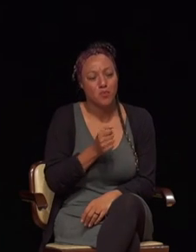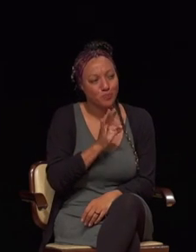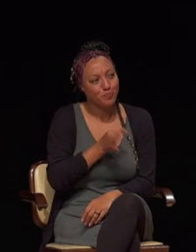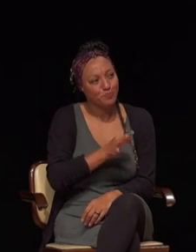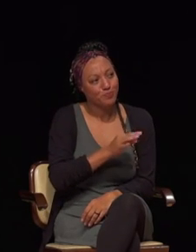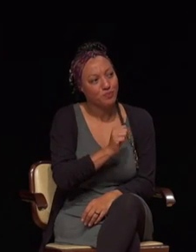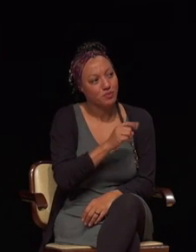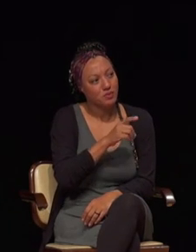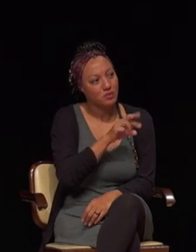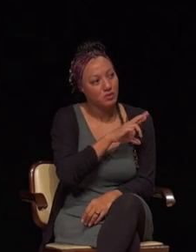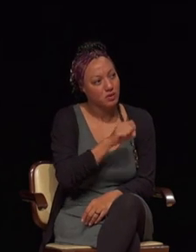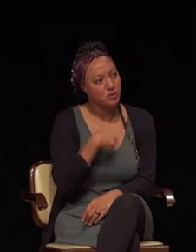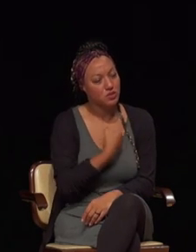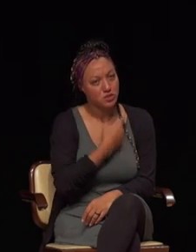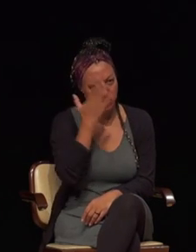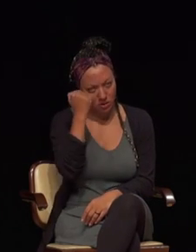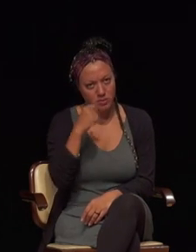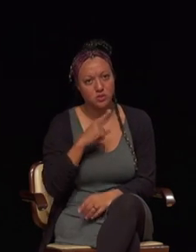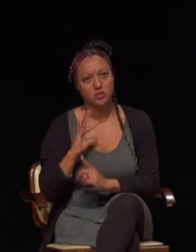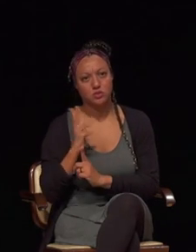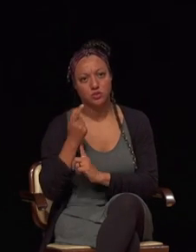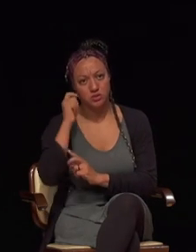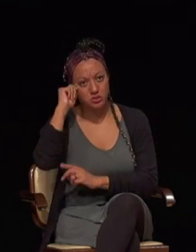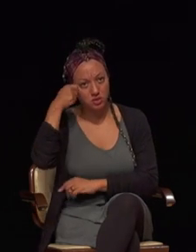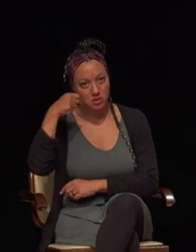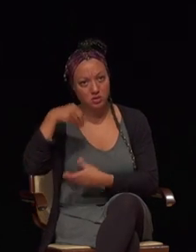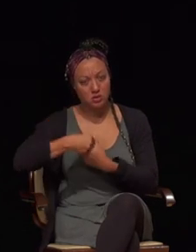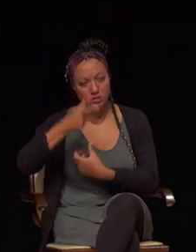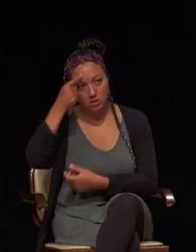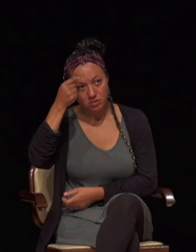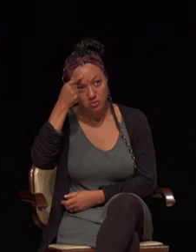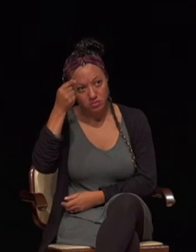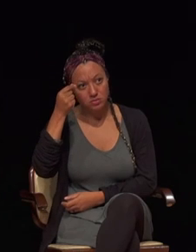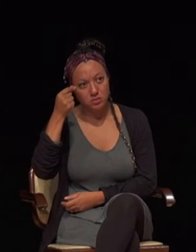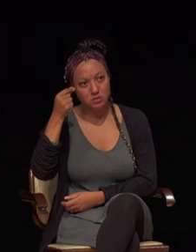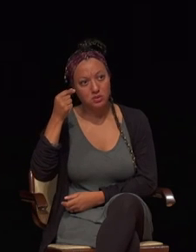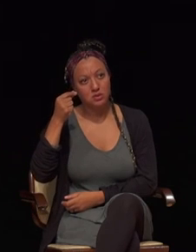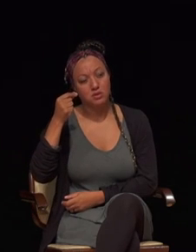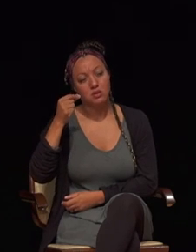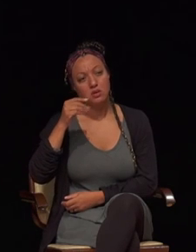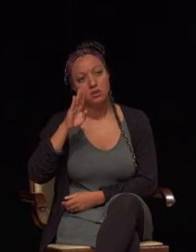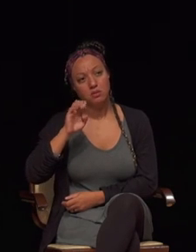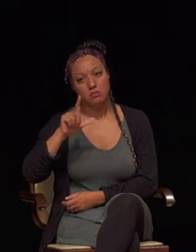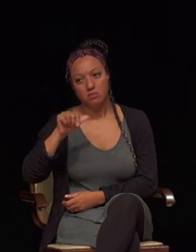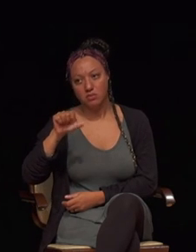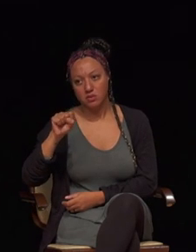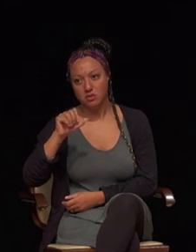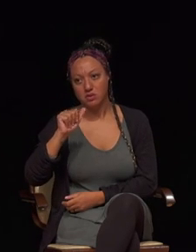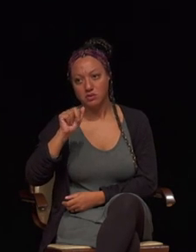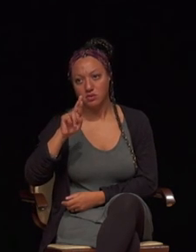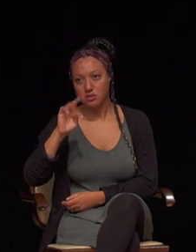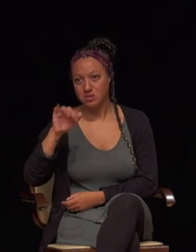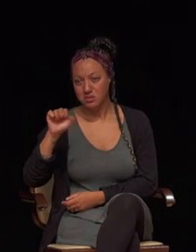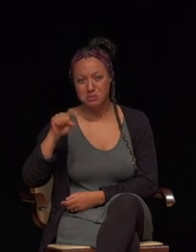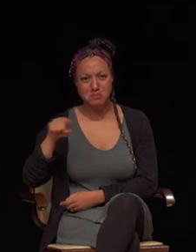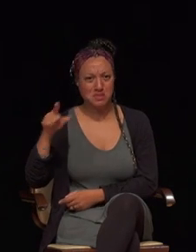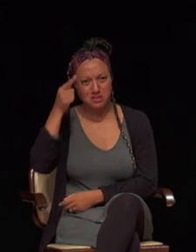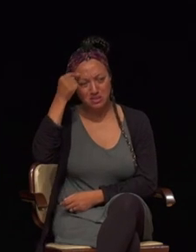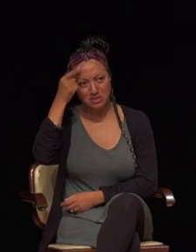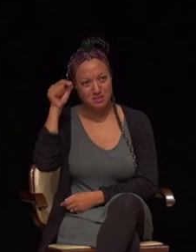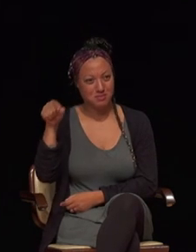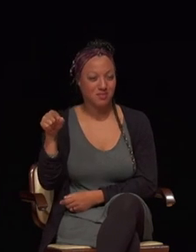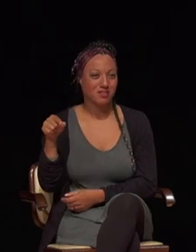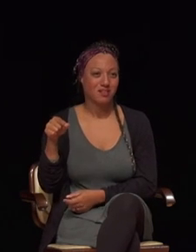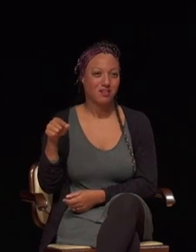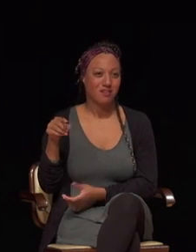nós sabemos é que tinham um artistas negros na academia eh de Belas Artes mas a Academia de Belas Artes se faltava por